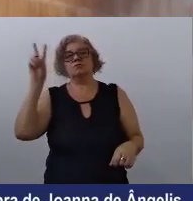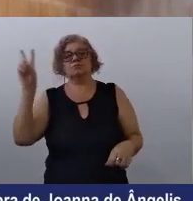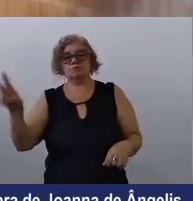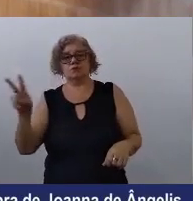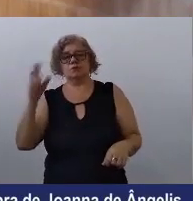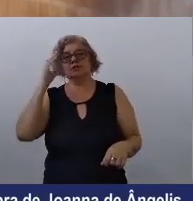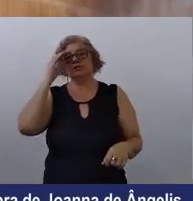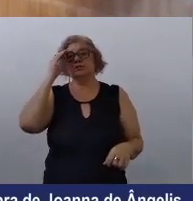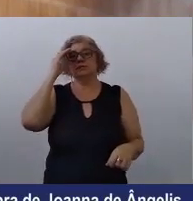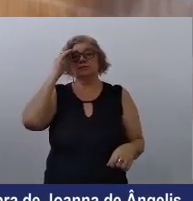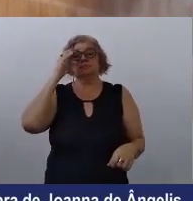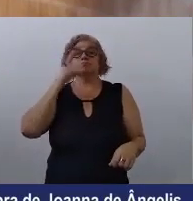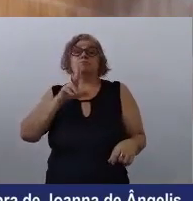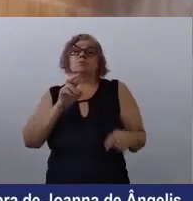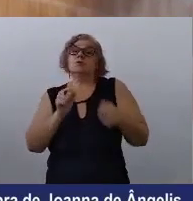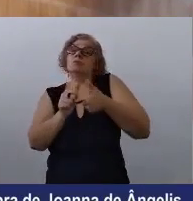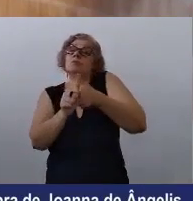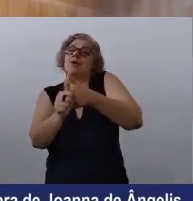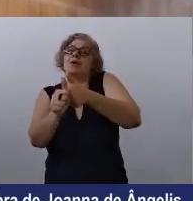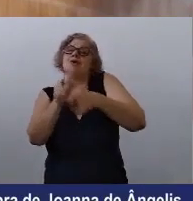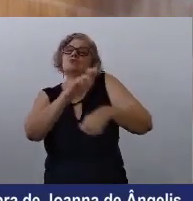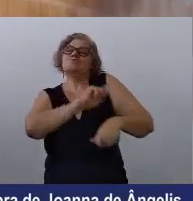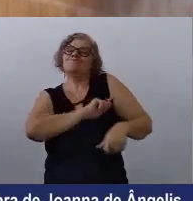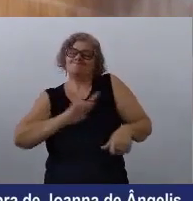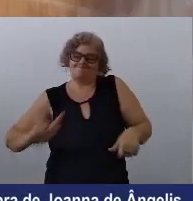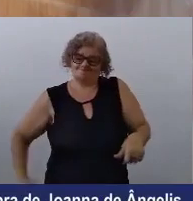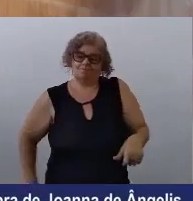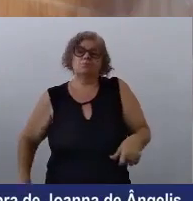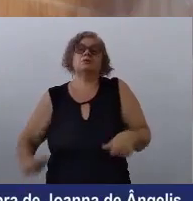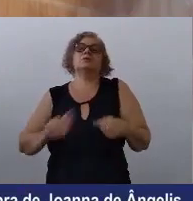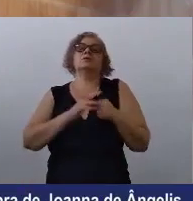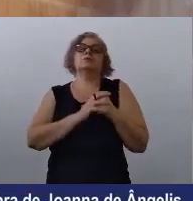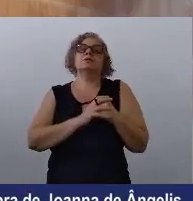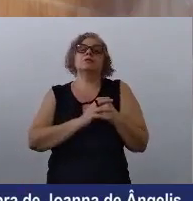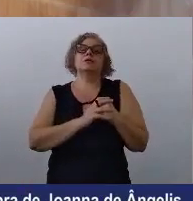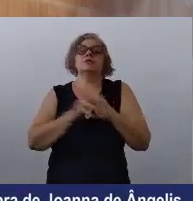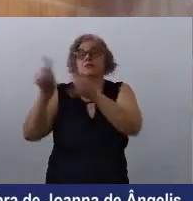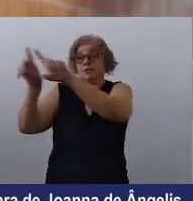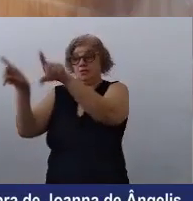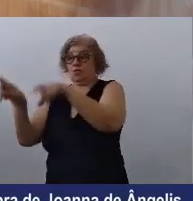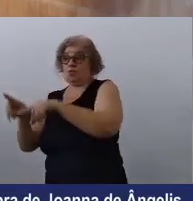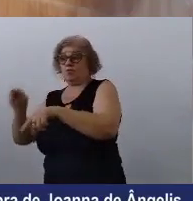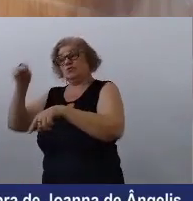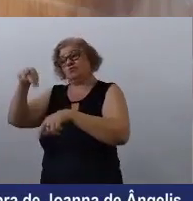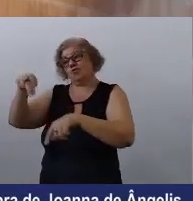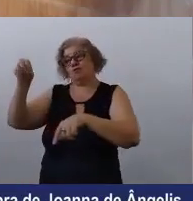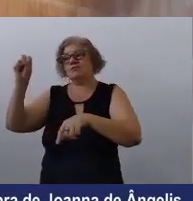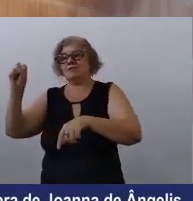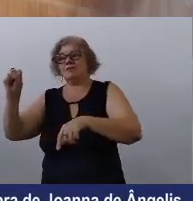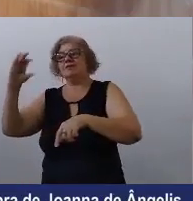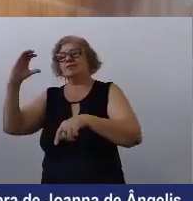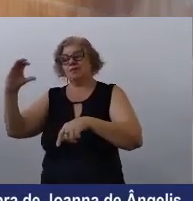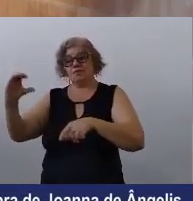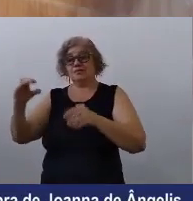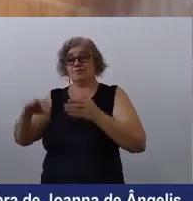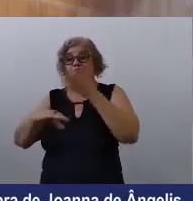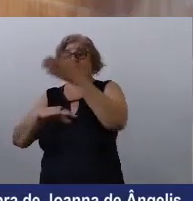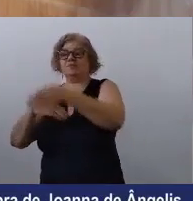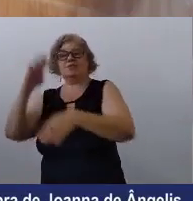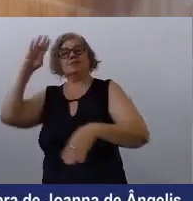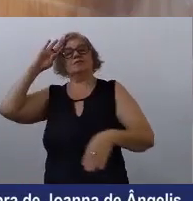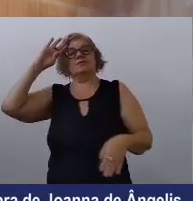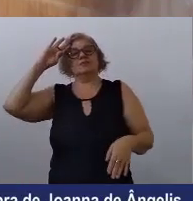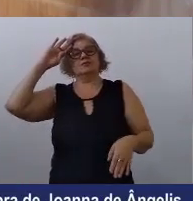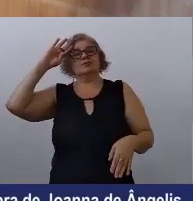1822, nas lutas de independência, o convento de Nossa Senhora da Conceição é invadido